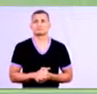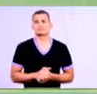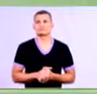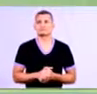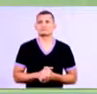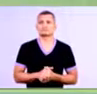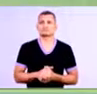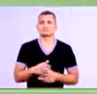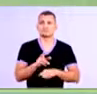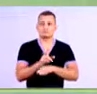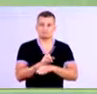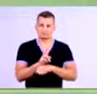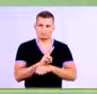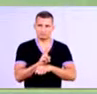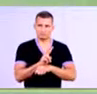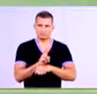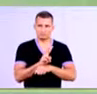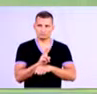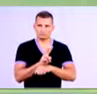de segurança.